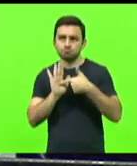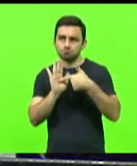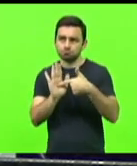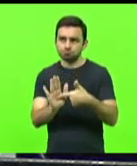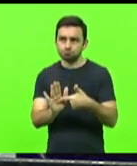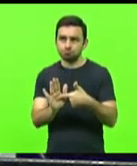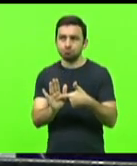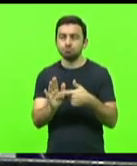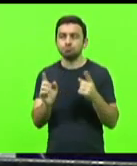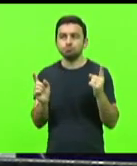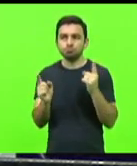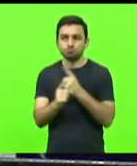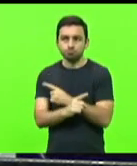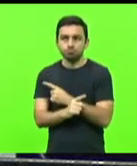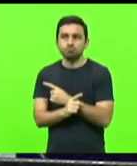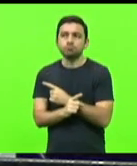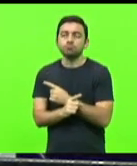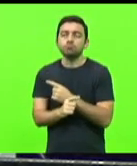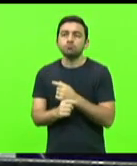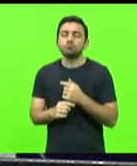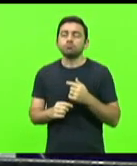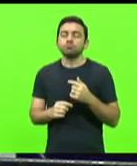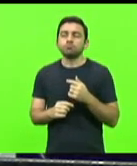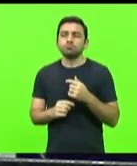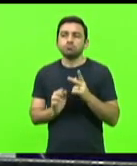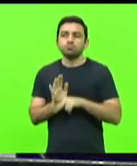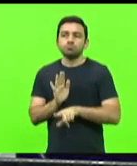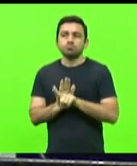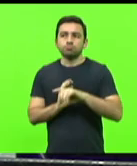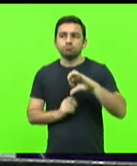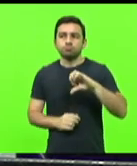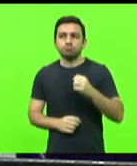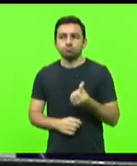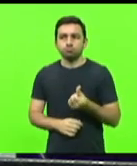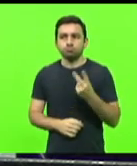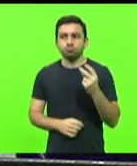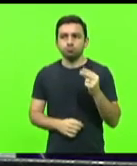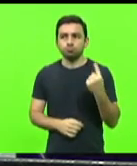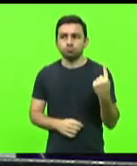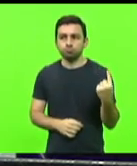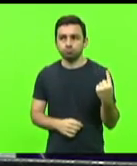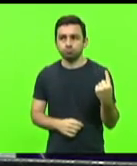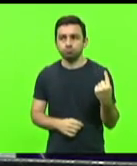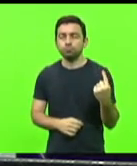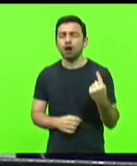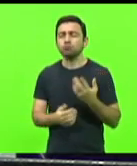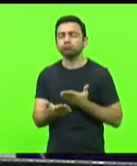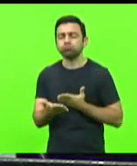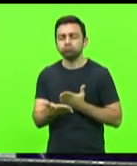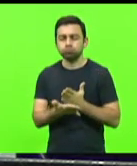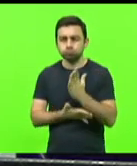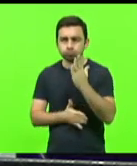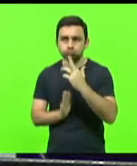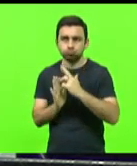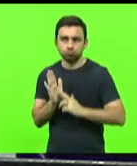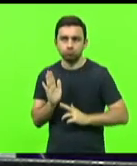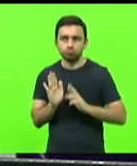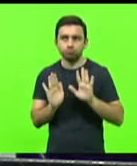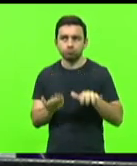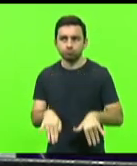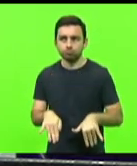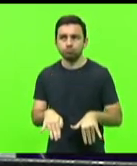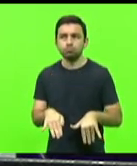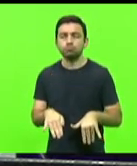contrário ao projeto de lei número 96-2021. Foram aprovadas redações finais